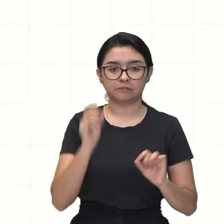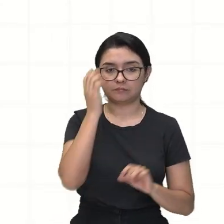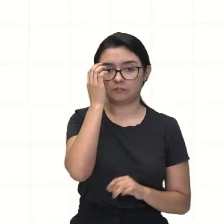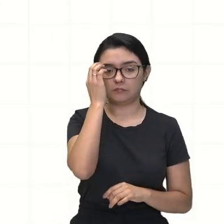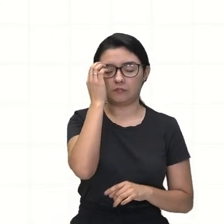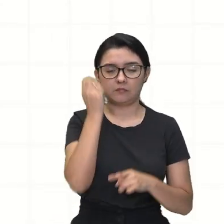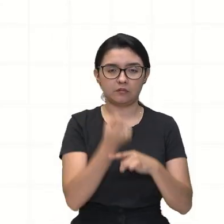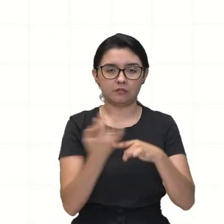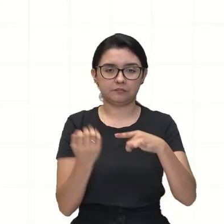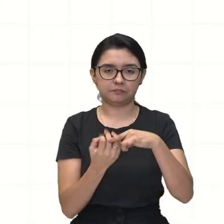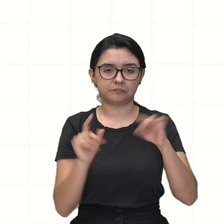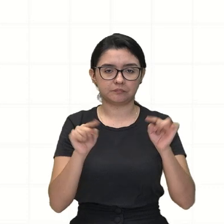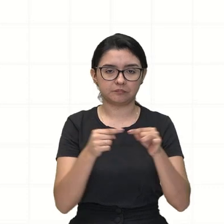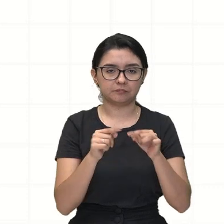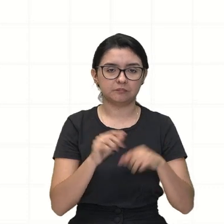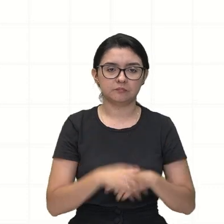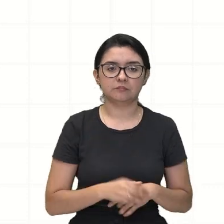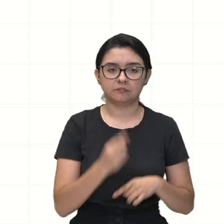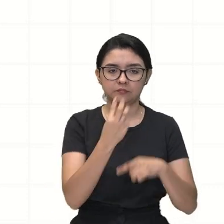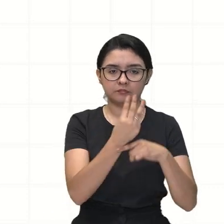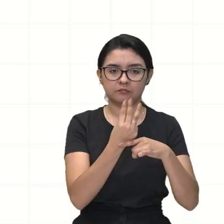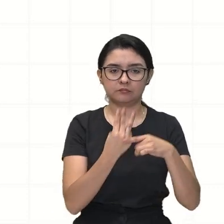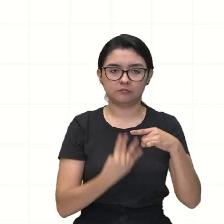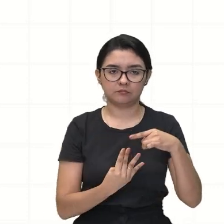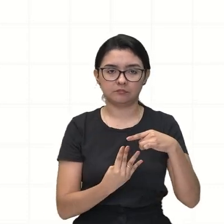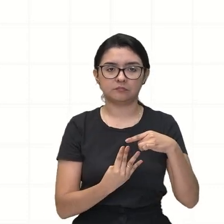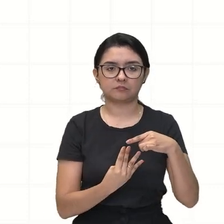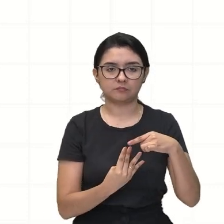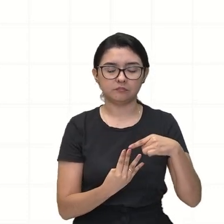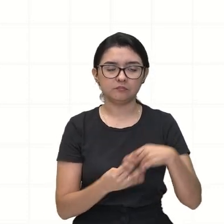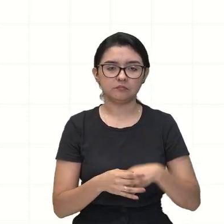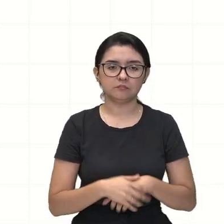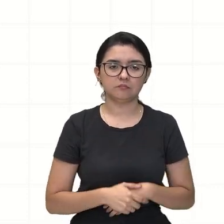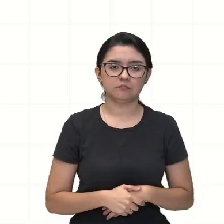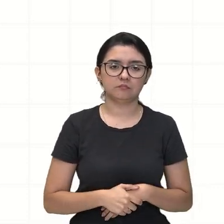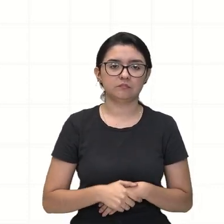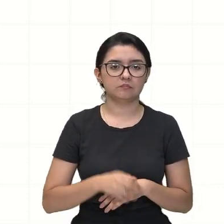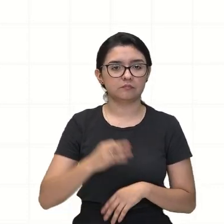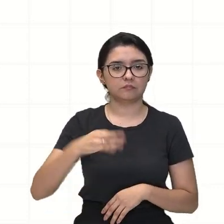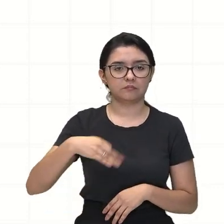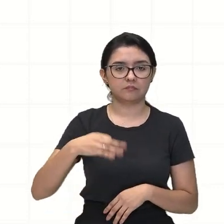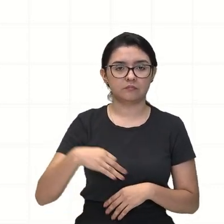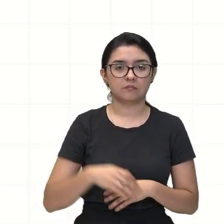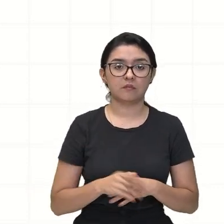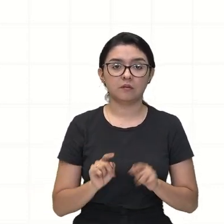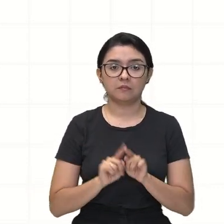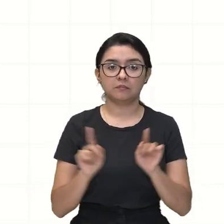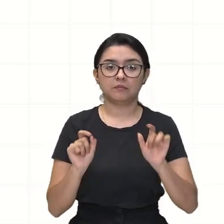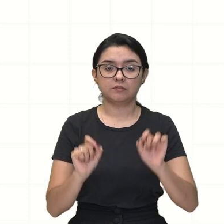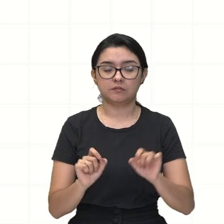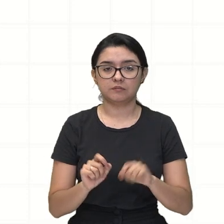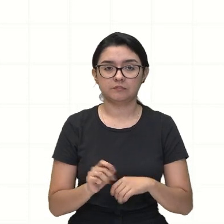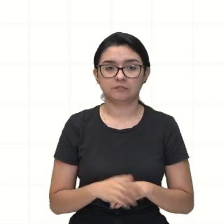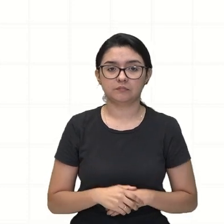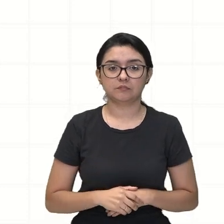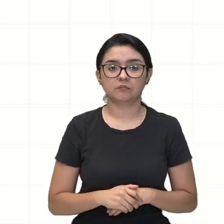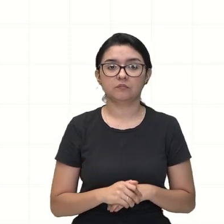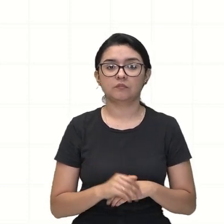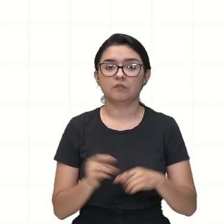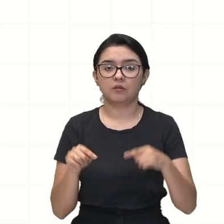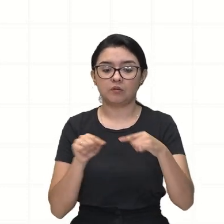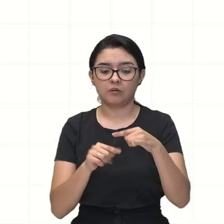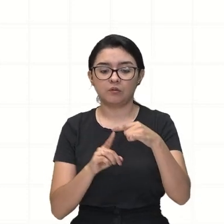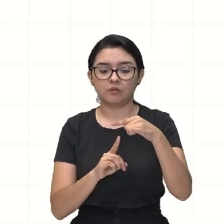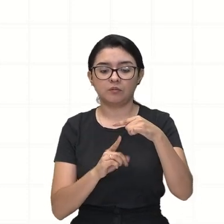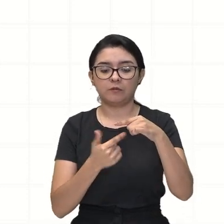frações equivalentes a 3/4, correto? No entanto, o denominador aqui tem